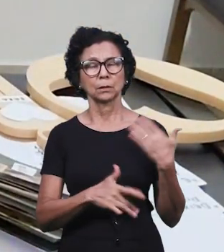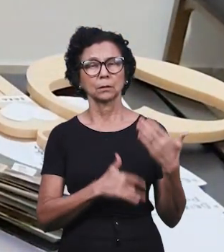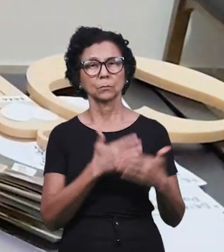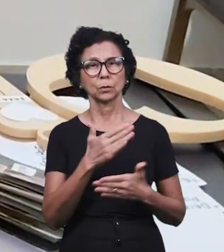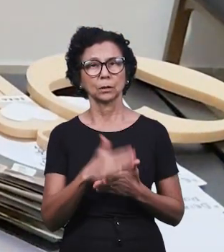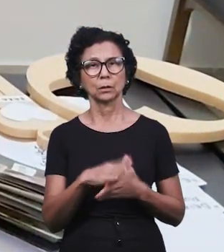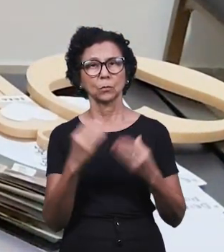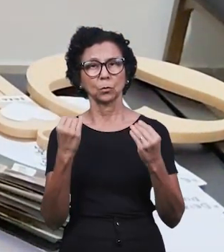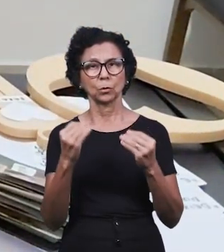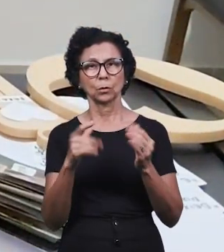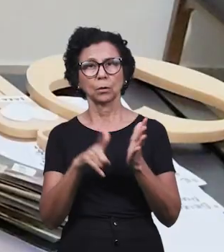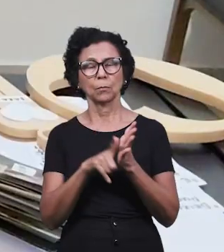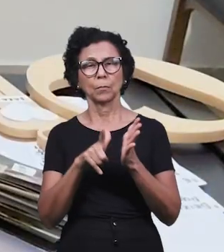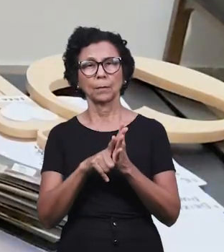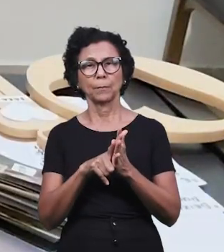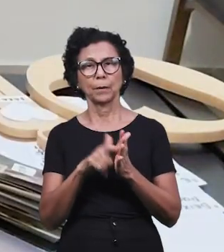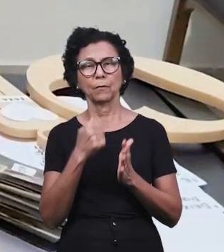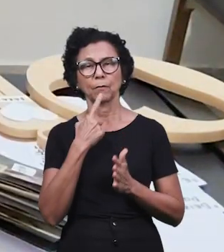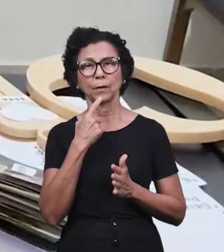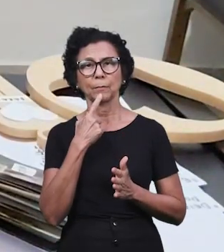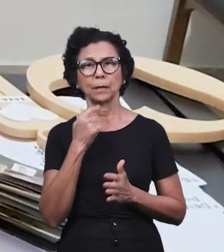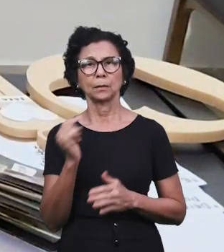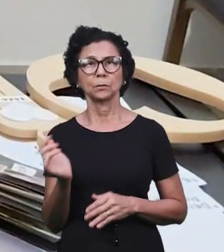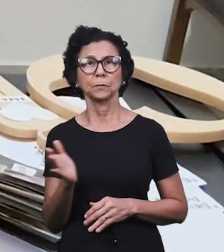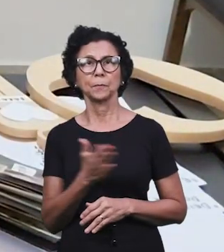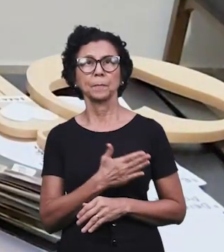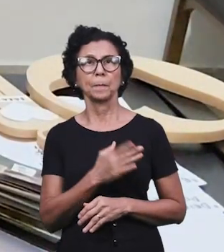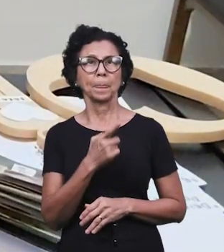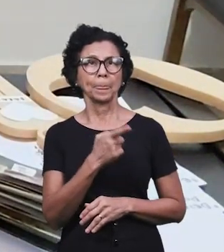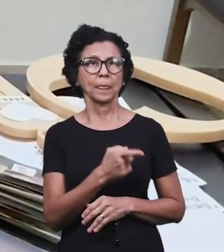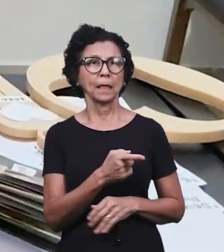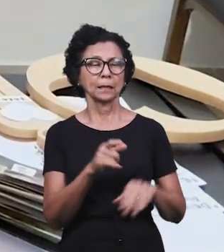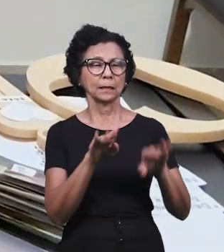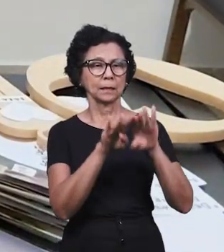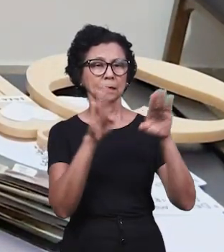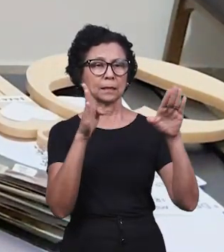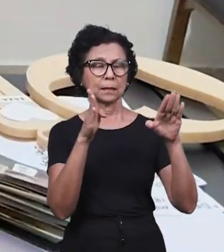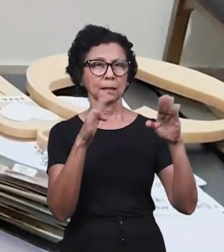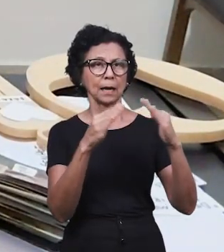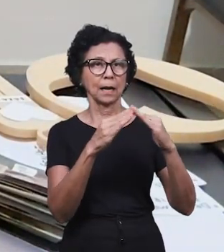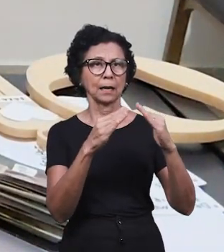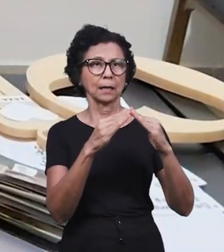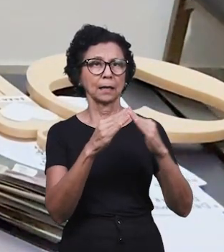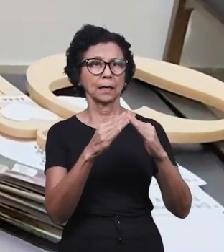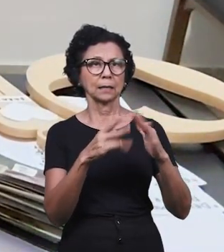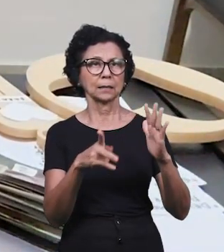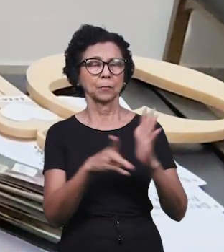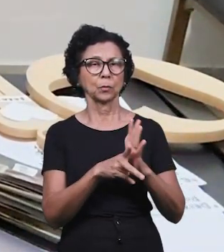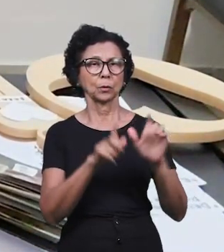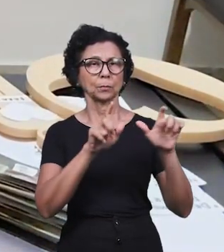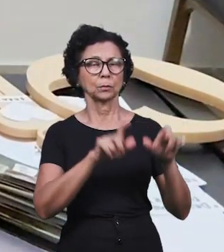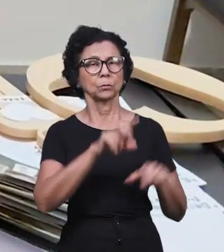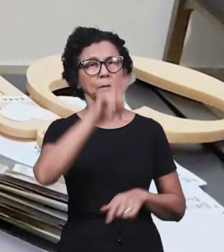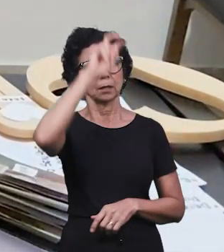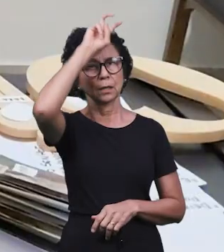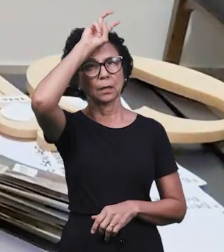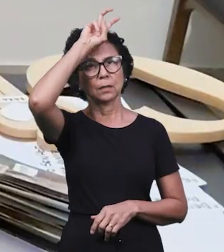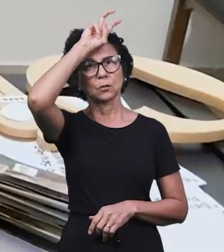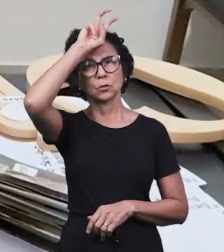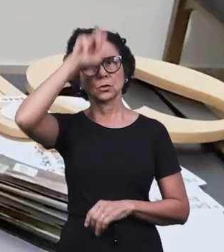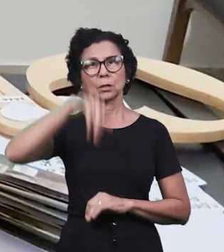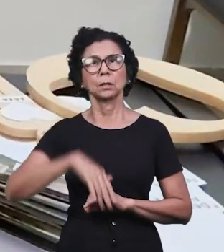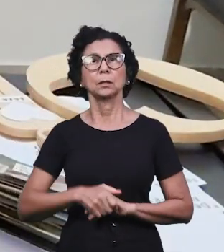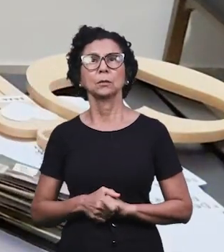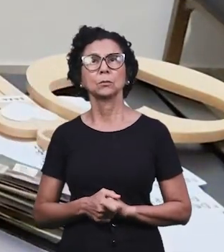representei aqui as casas, a casa do povo do Egito e aqui especificamente Gósen,